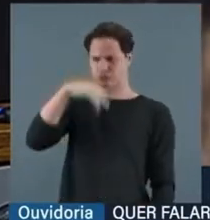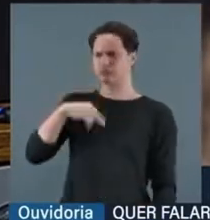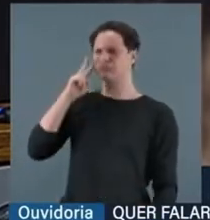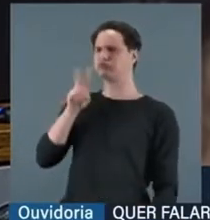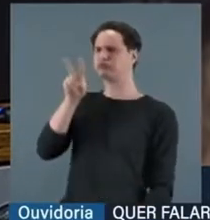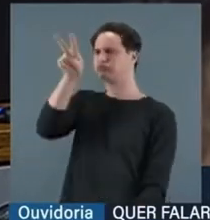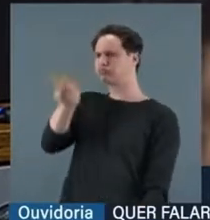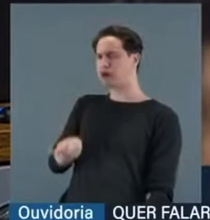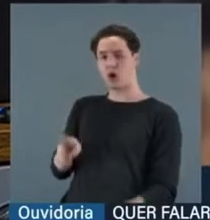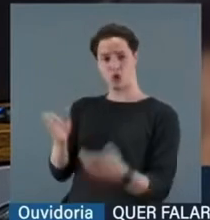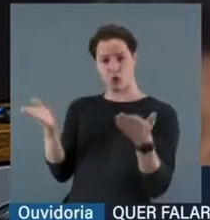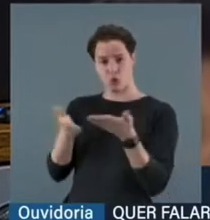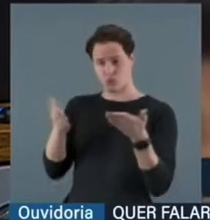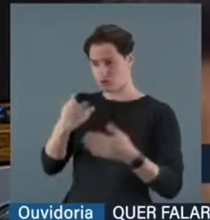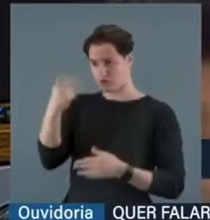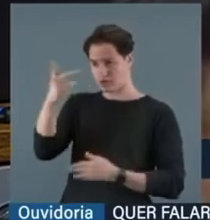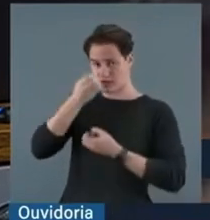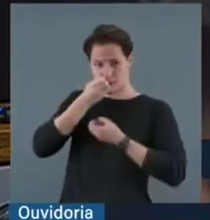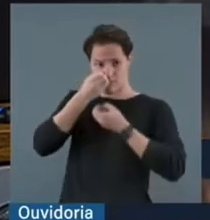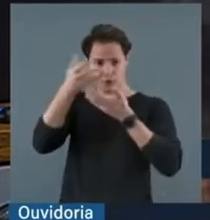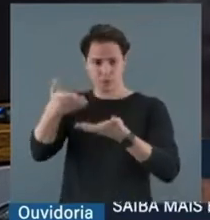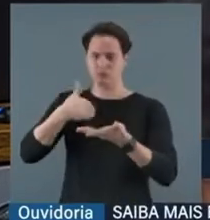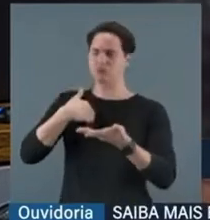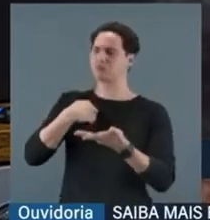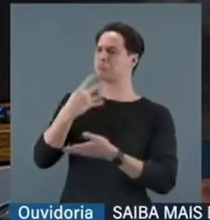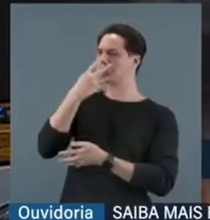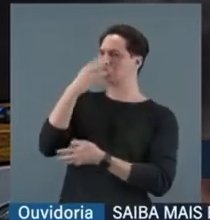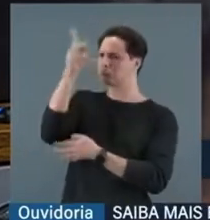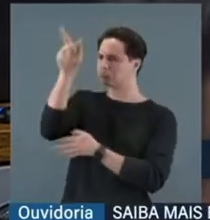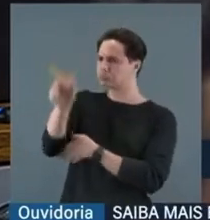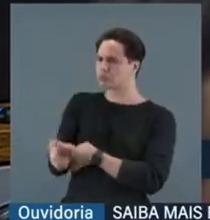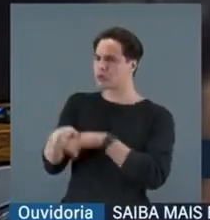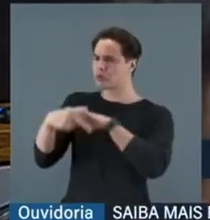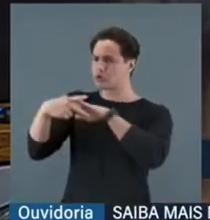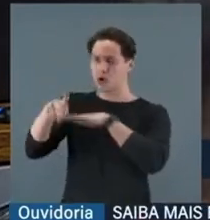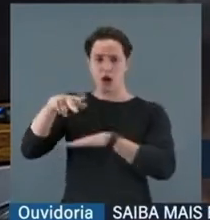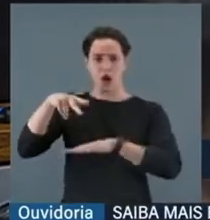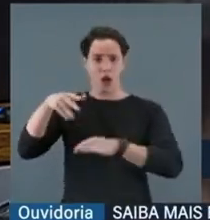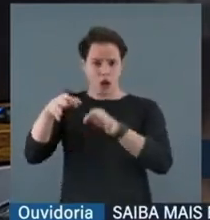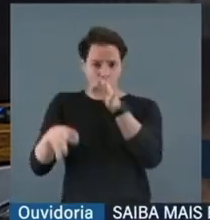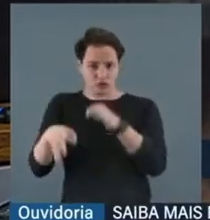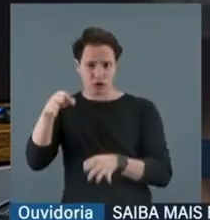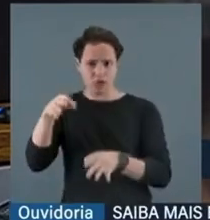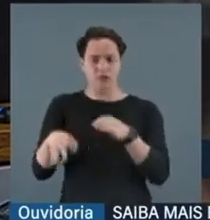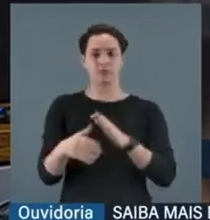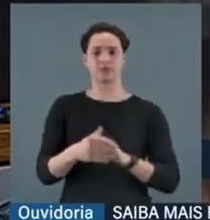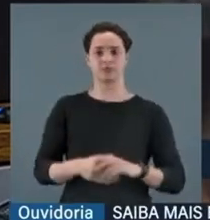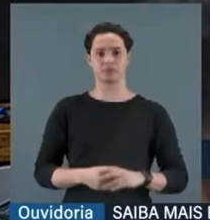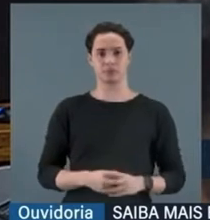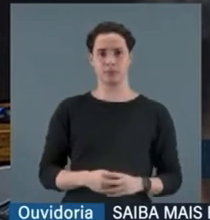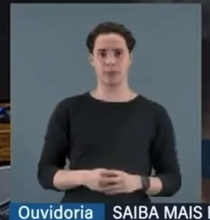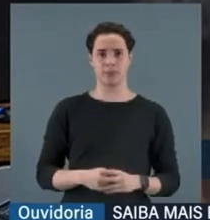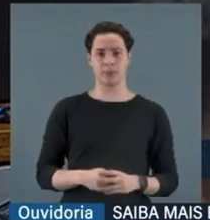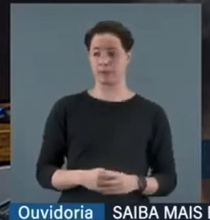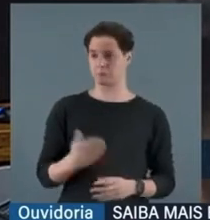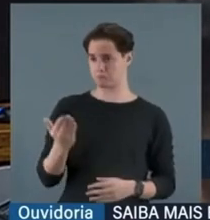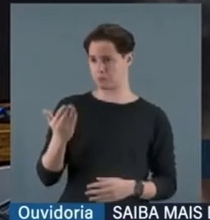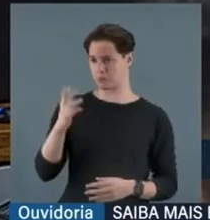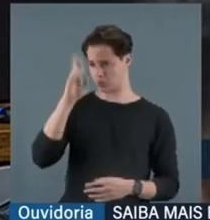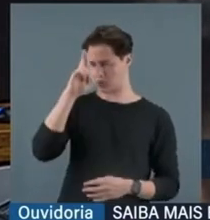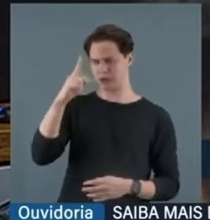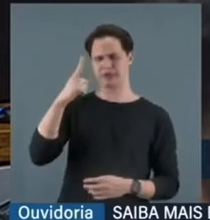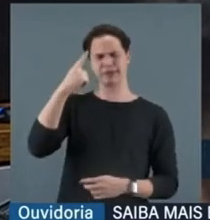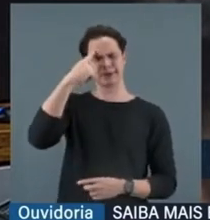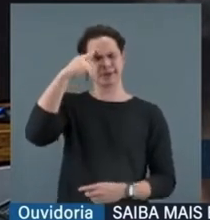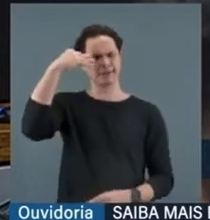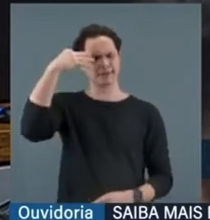hoje seu depoimento e assistir a sua audiência de Custódia o senhor tenho certeza